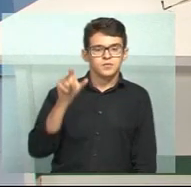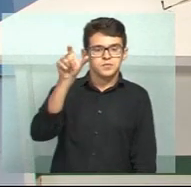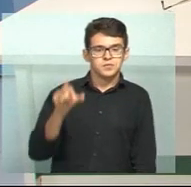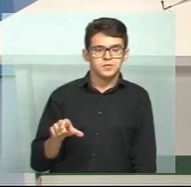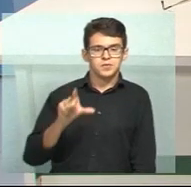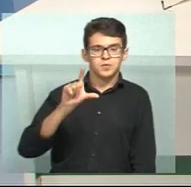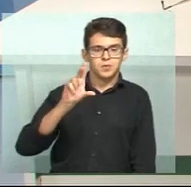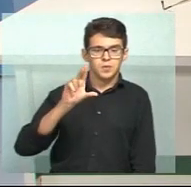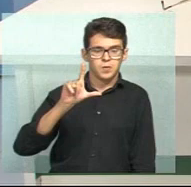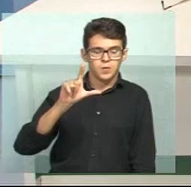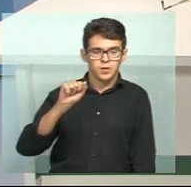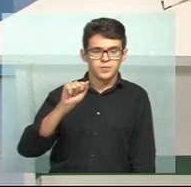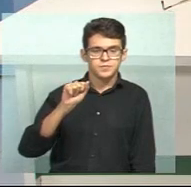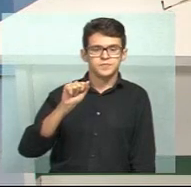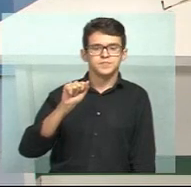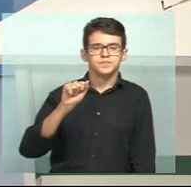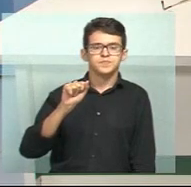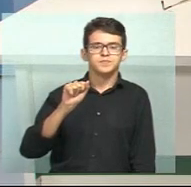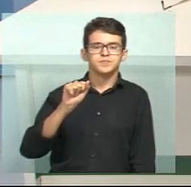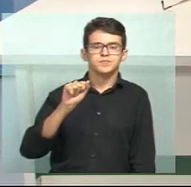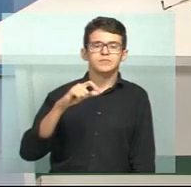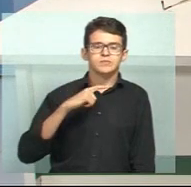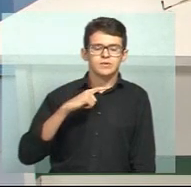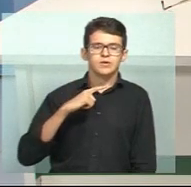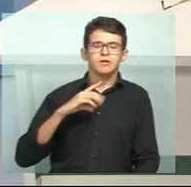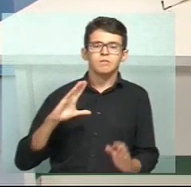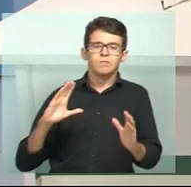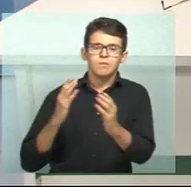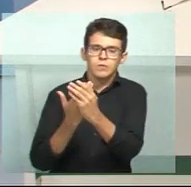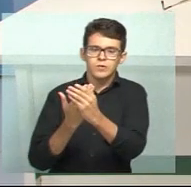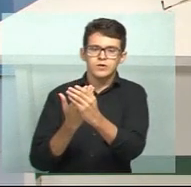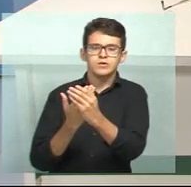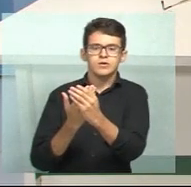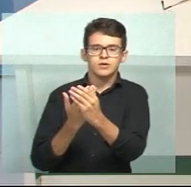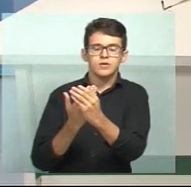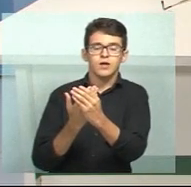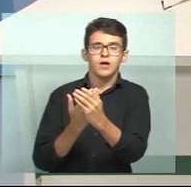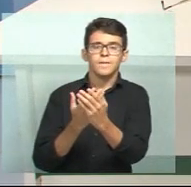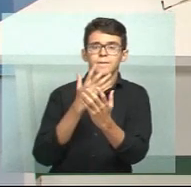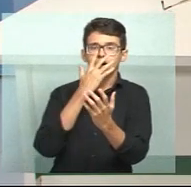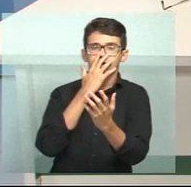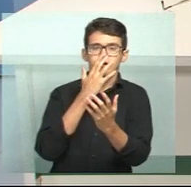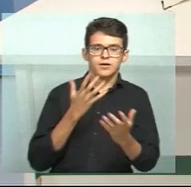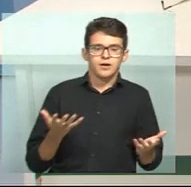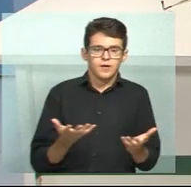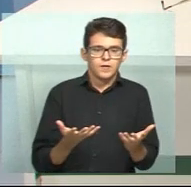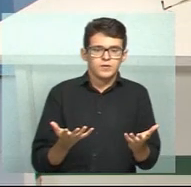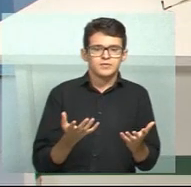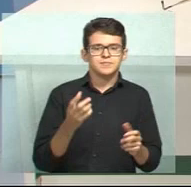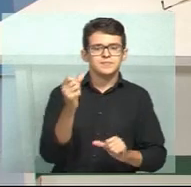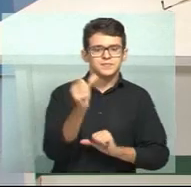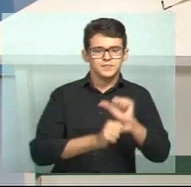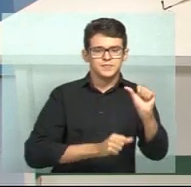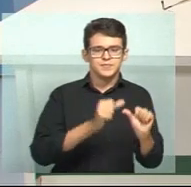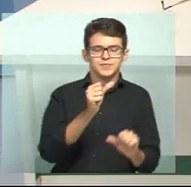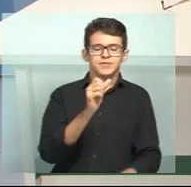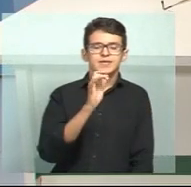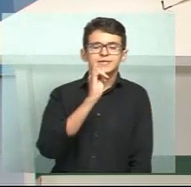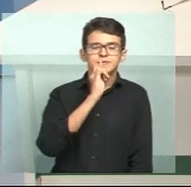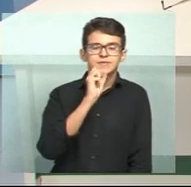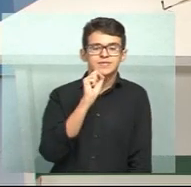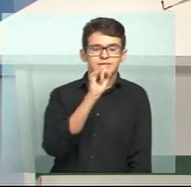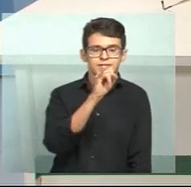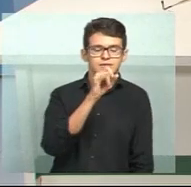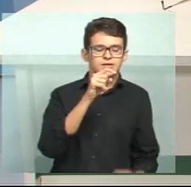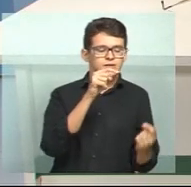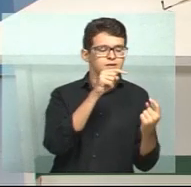fez com que a gente entendesse coisas que antes a gente não entenderia. Um placar de 2-1